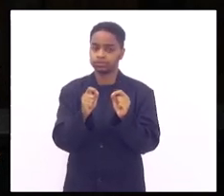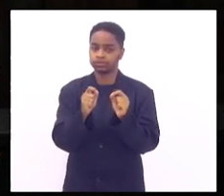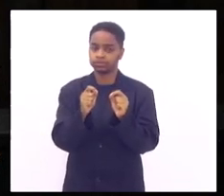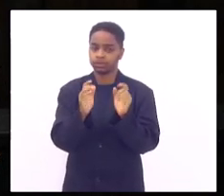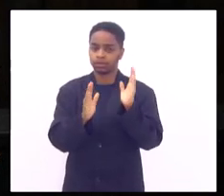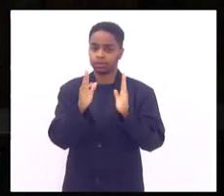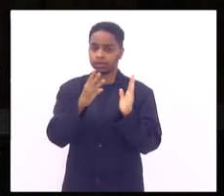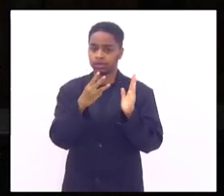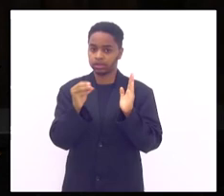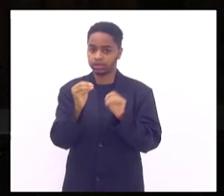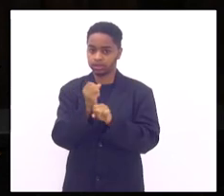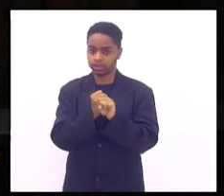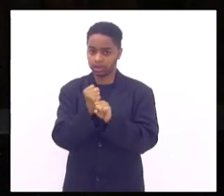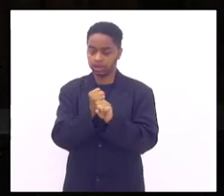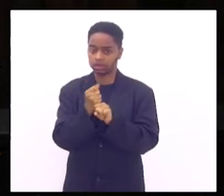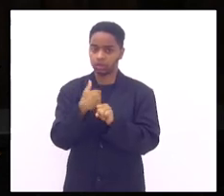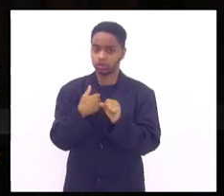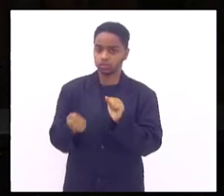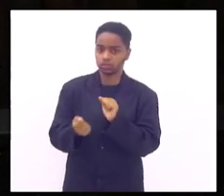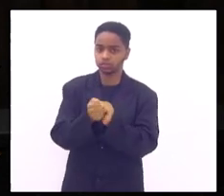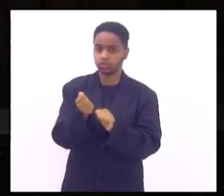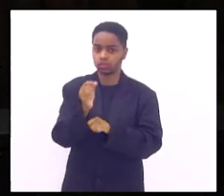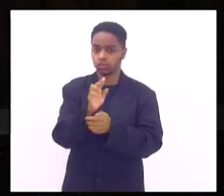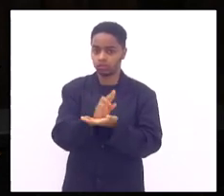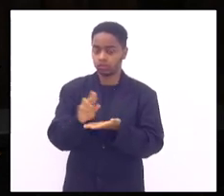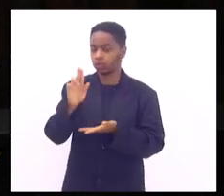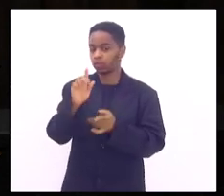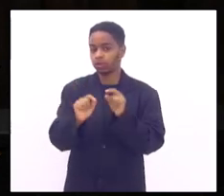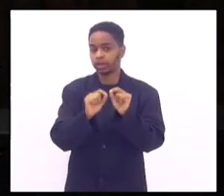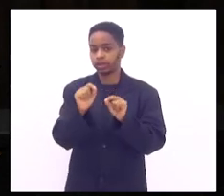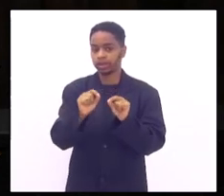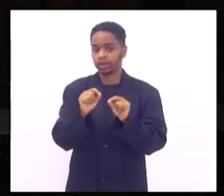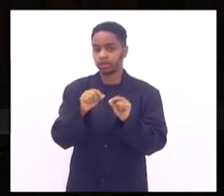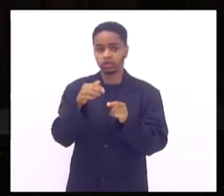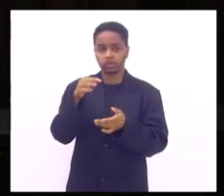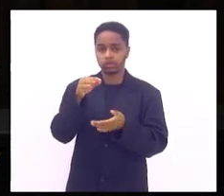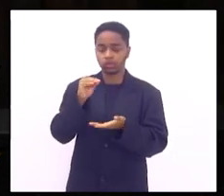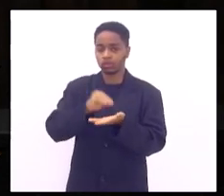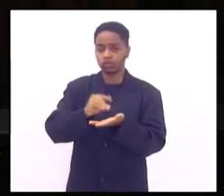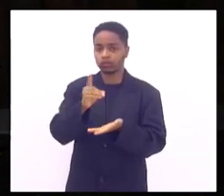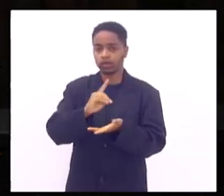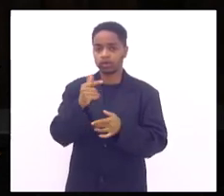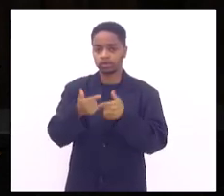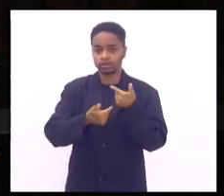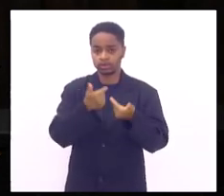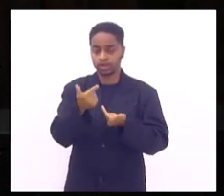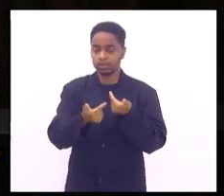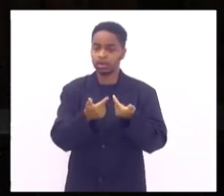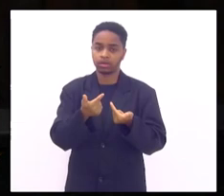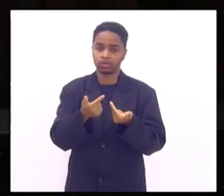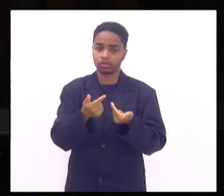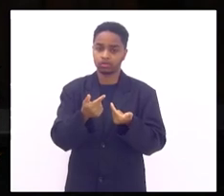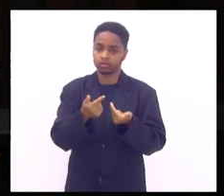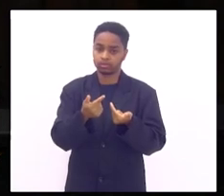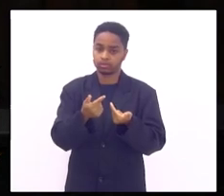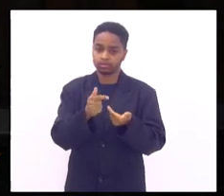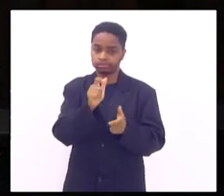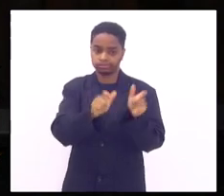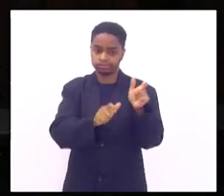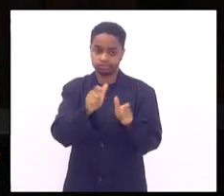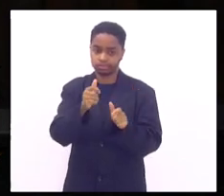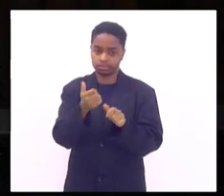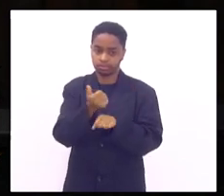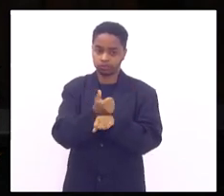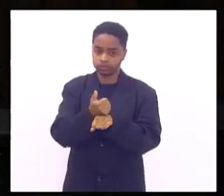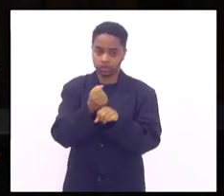30 anos que estou à frente lá da universidade é que nunca faltou emprego e nunca faltou trabalho para o bom profissional de